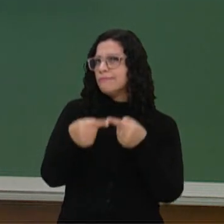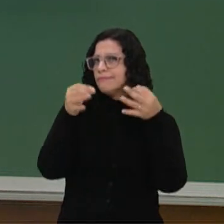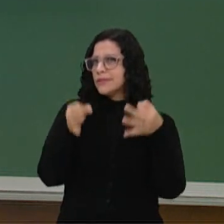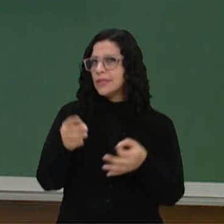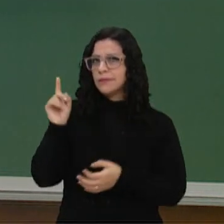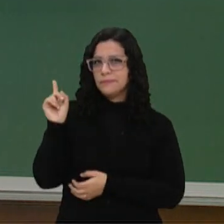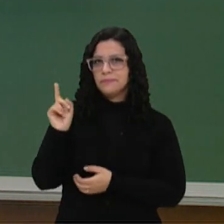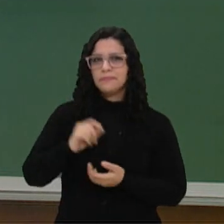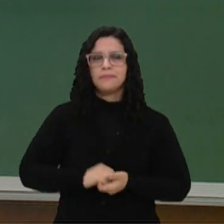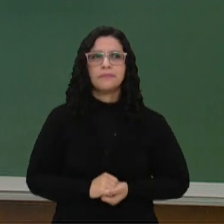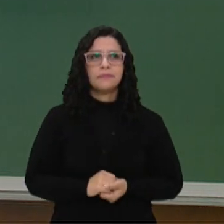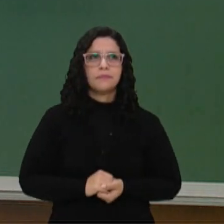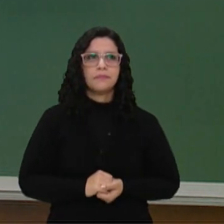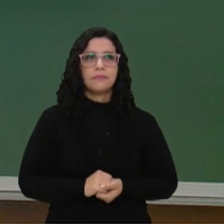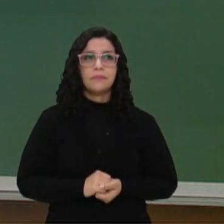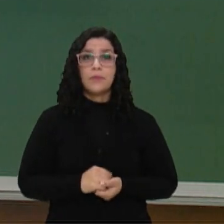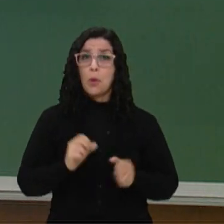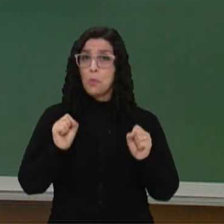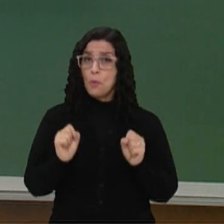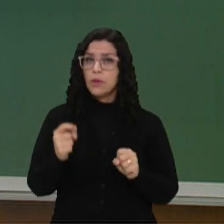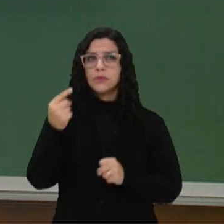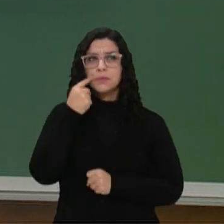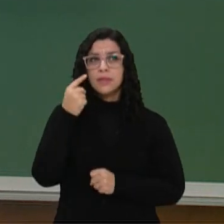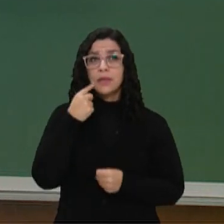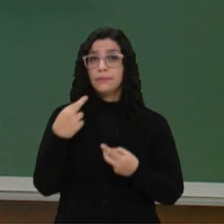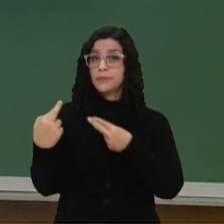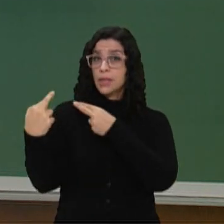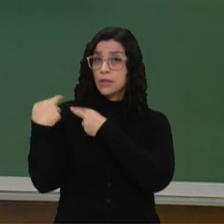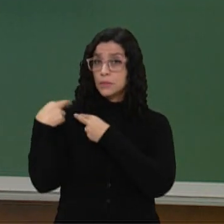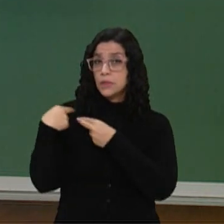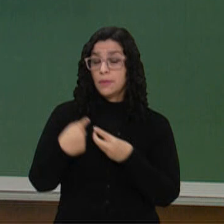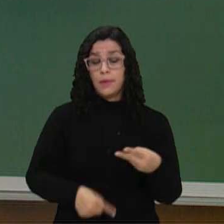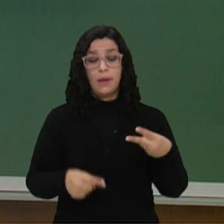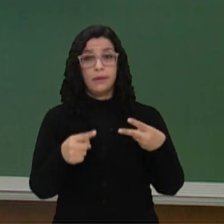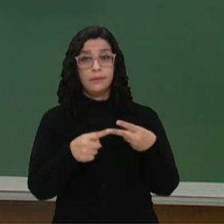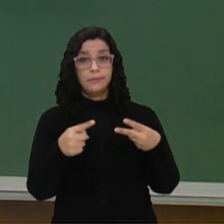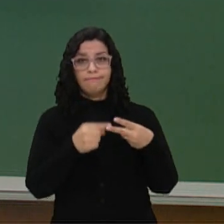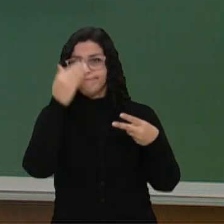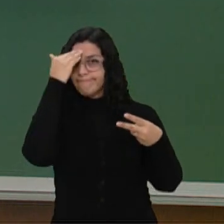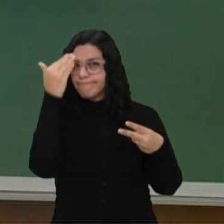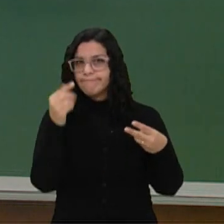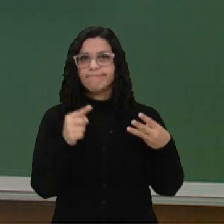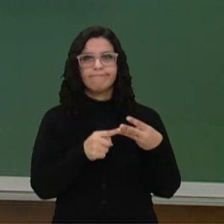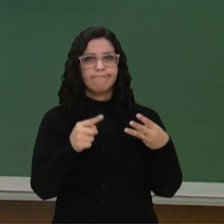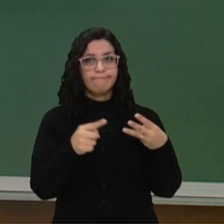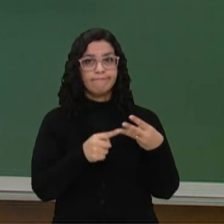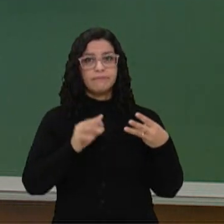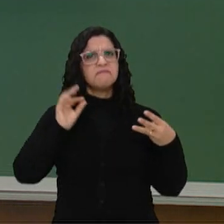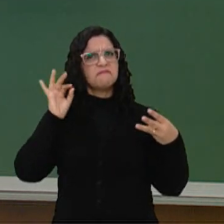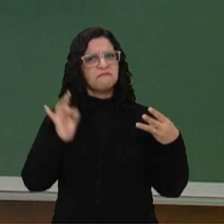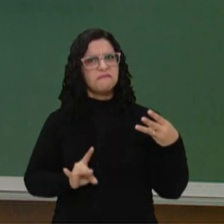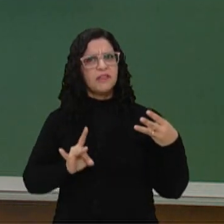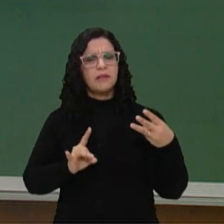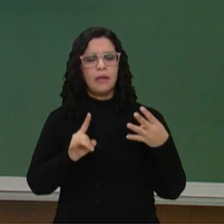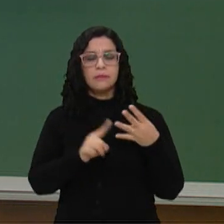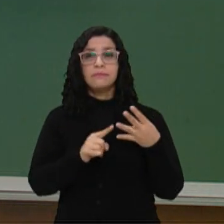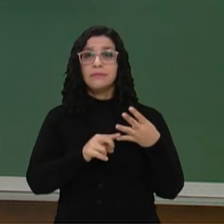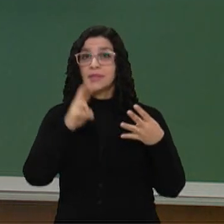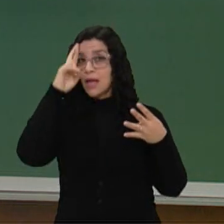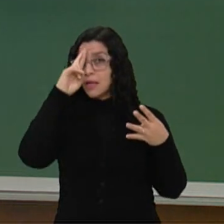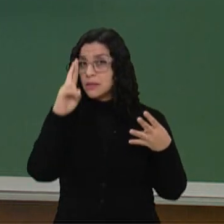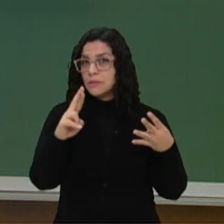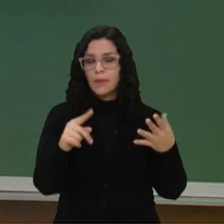conferir. Podemos considerar responsabilidade, gratidão, honestidade,